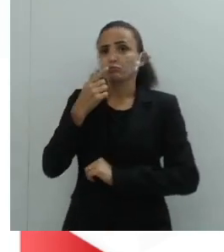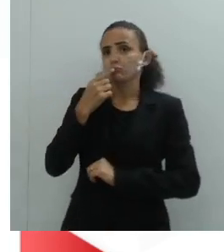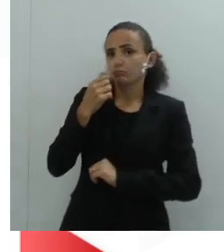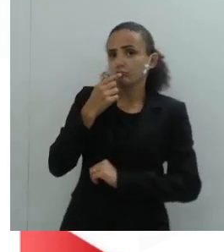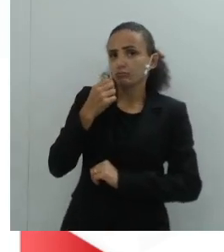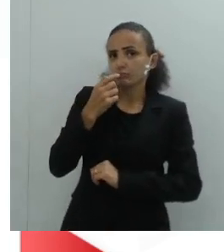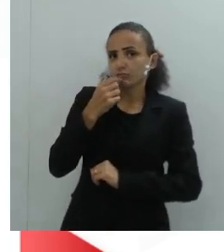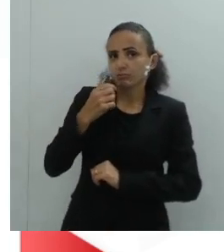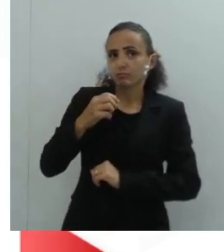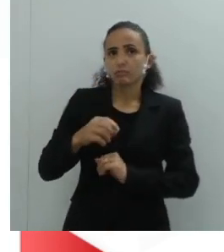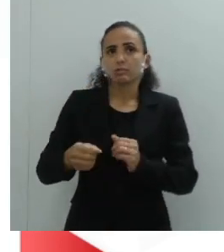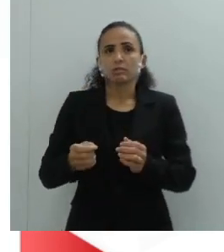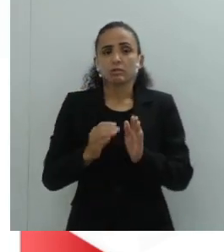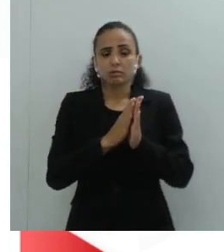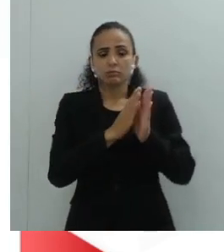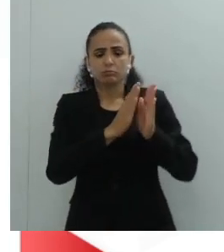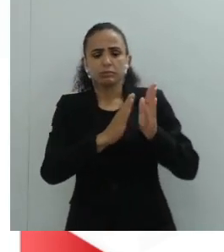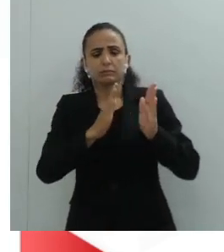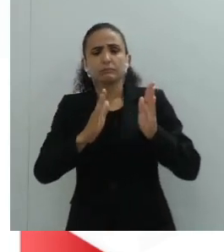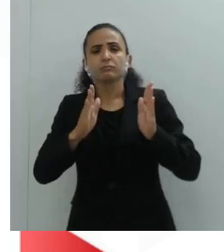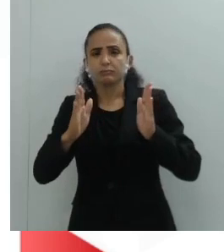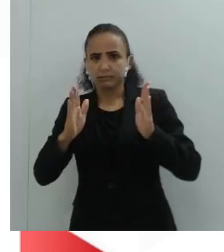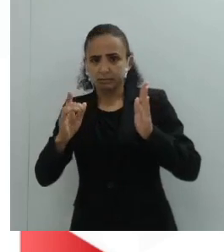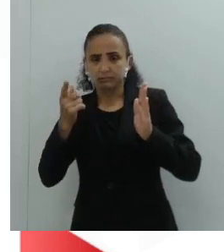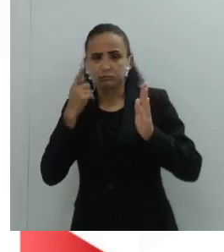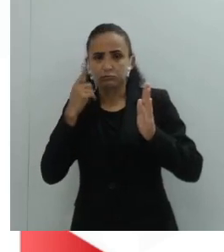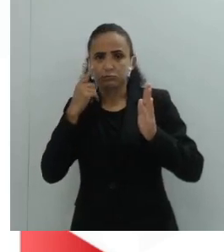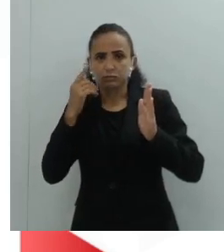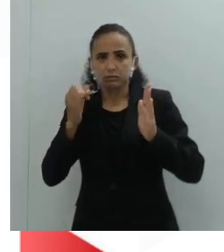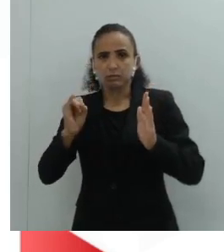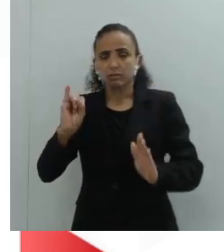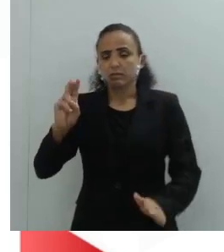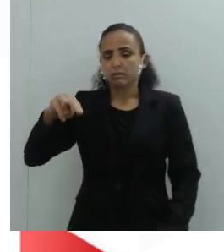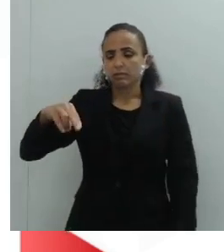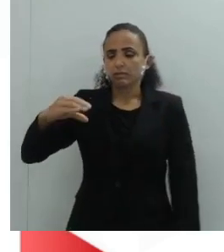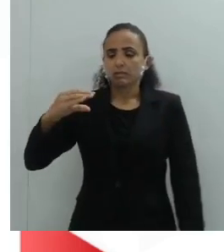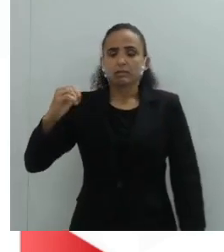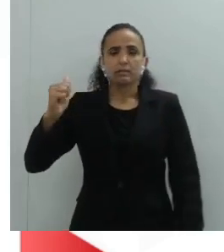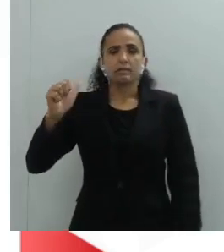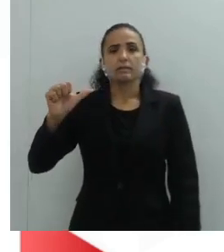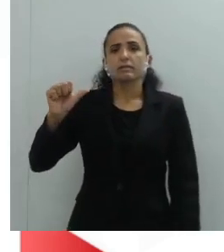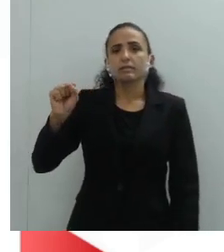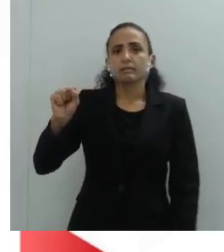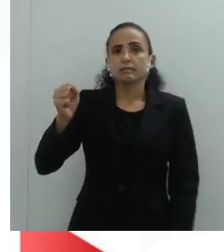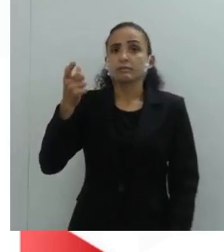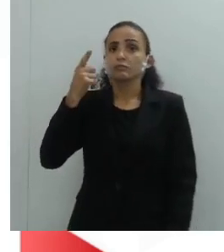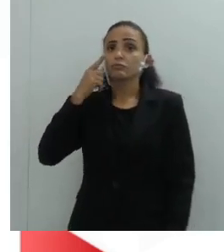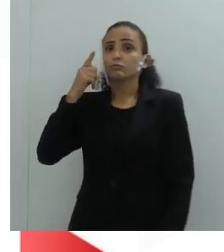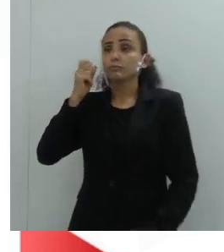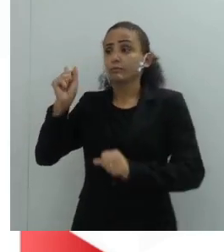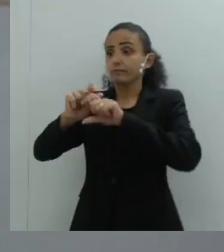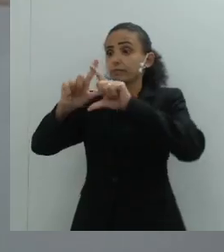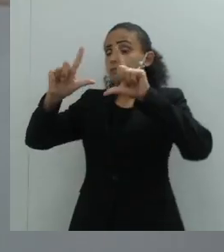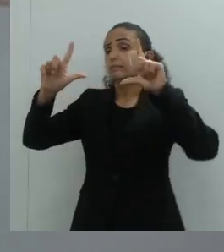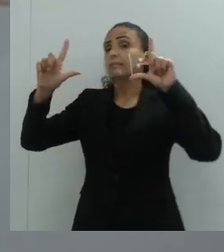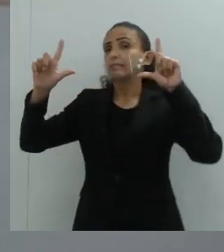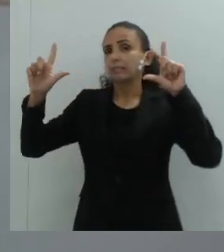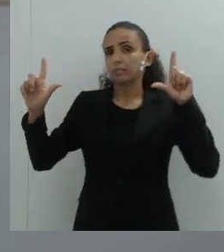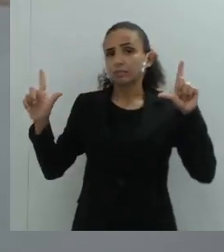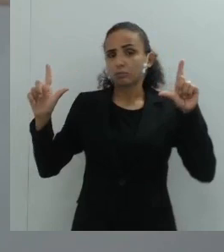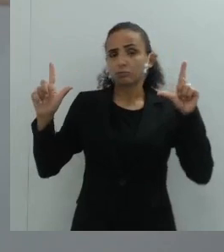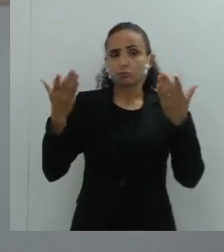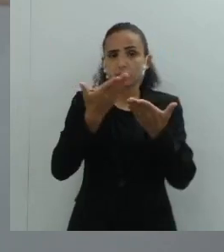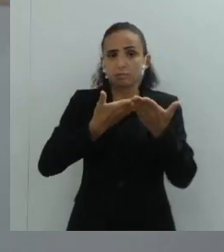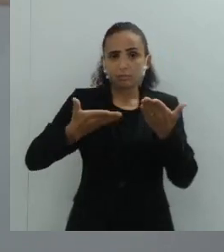vermelha, os maias ali na Guatemala, mais ou menos, e os incas na Cordilheira dos Andes, que é na